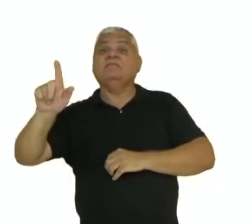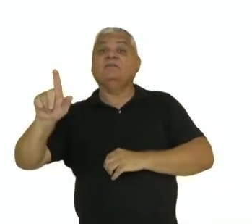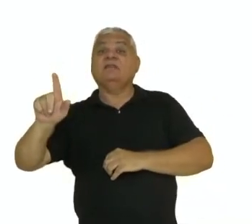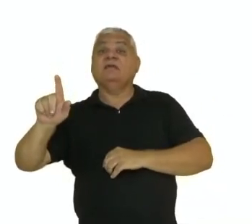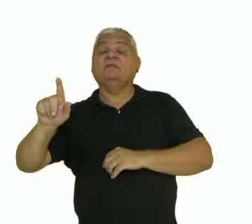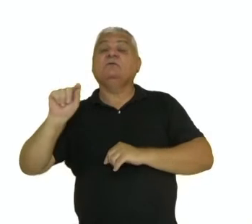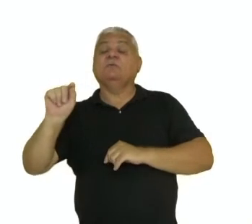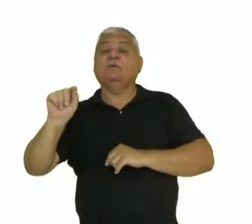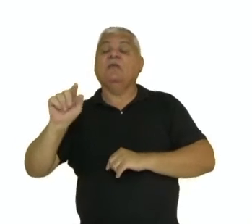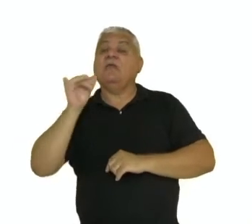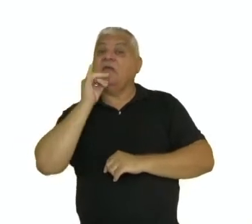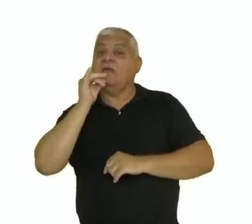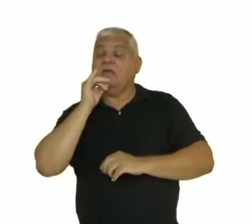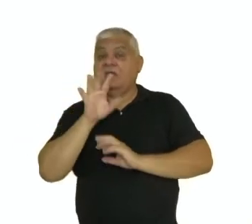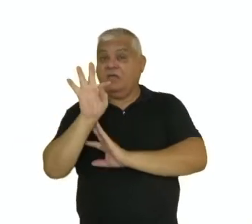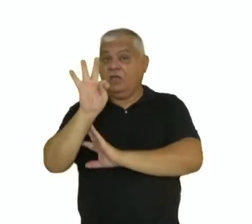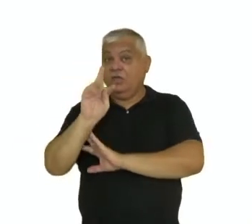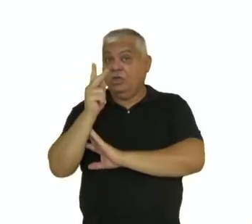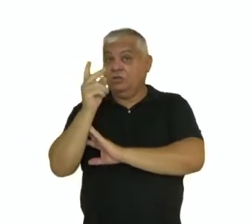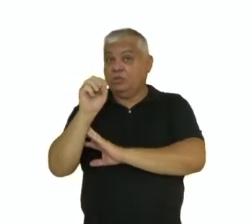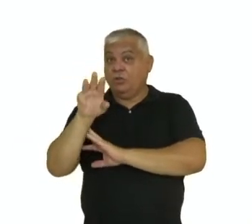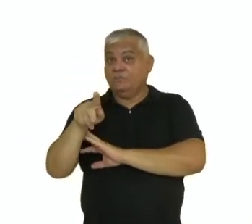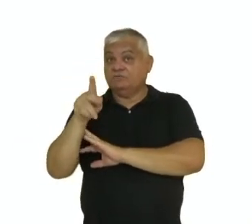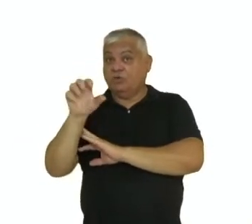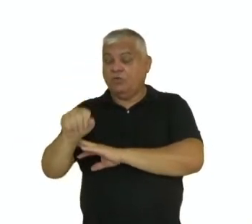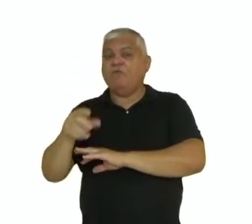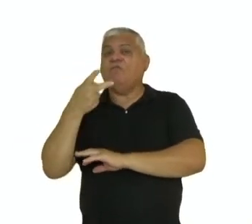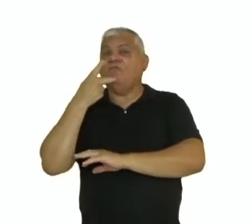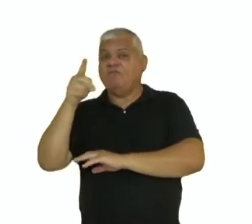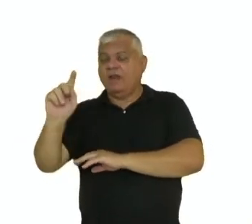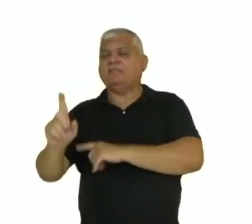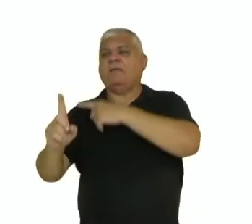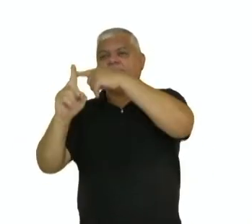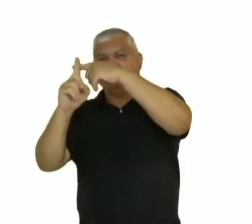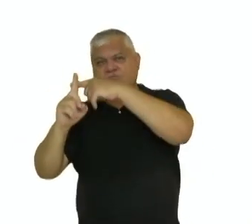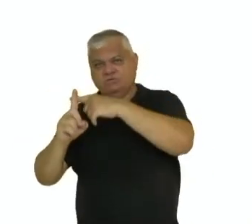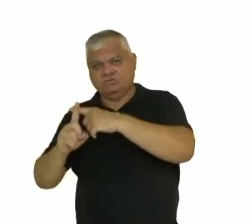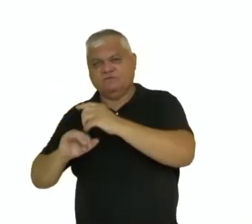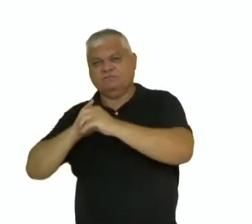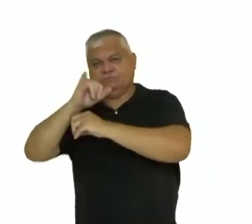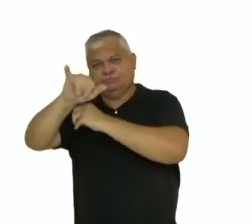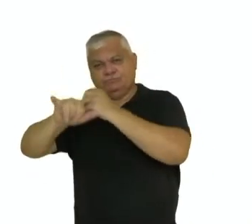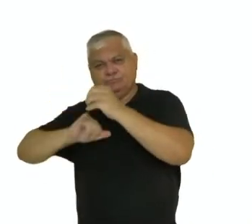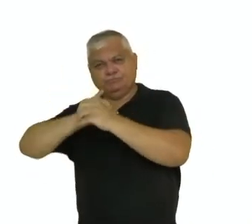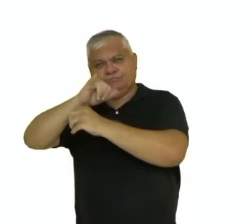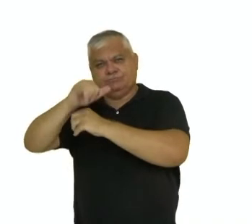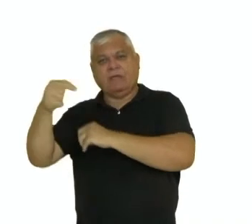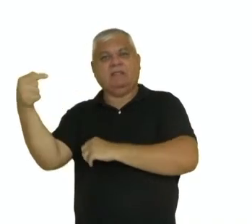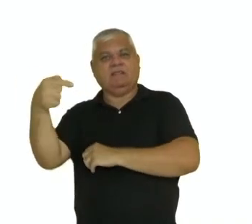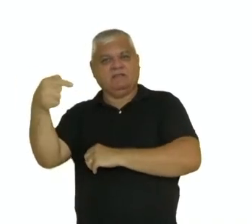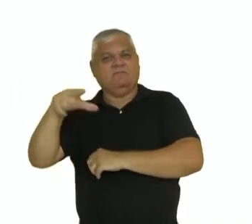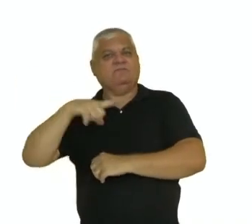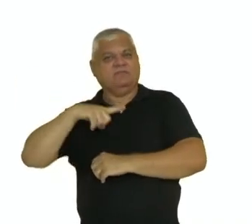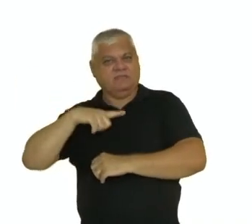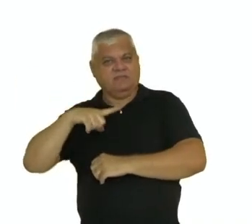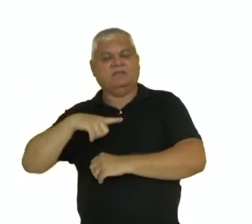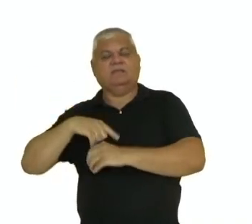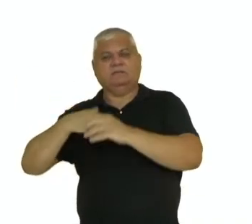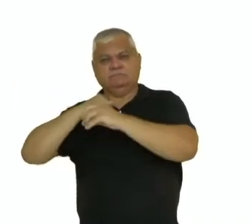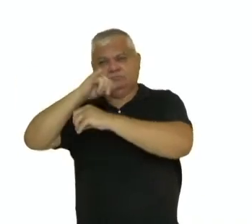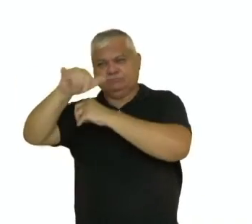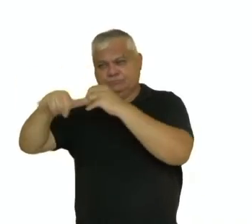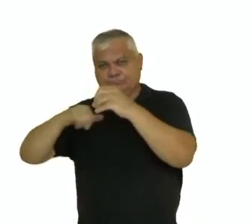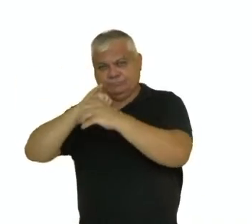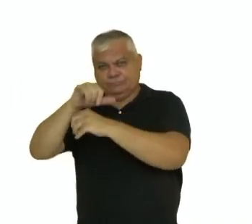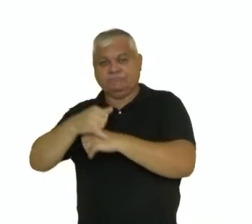incorporação no modelo do Thomson de partículas em uma esfera positivamente carregada com cargas negativas, que são os elétrons. A ideia